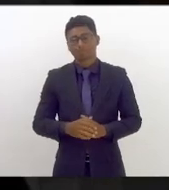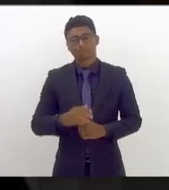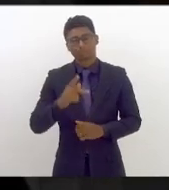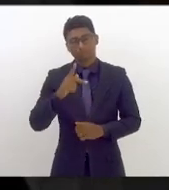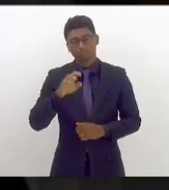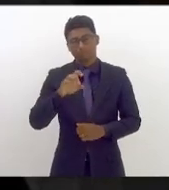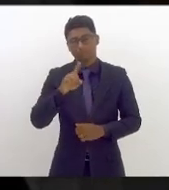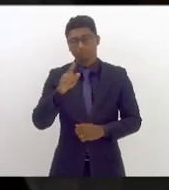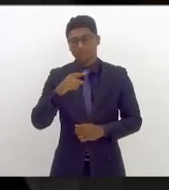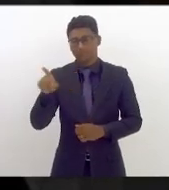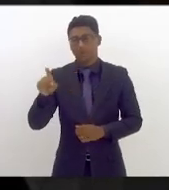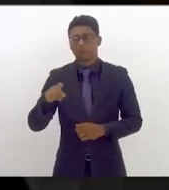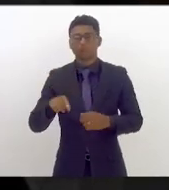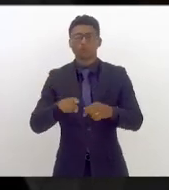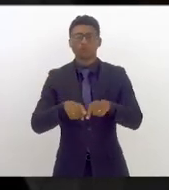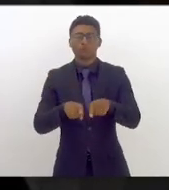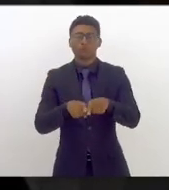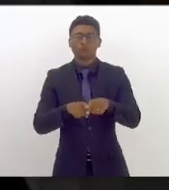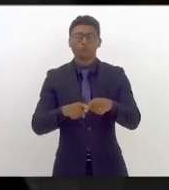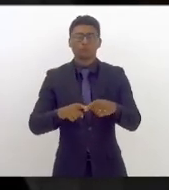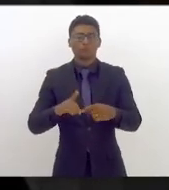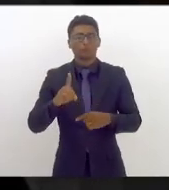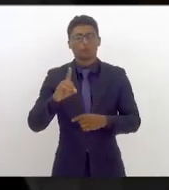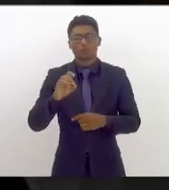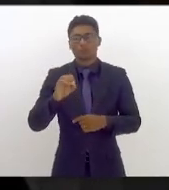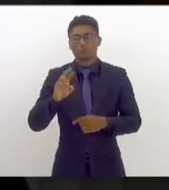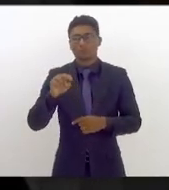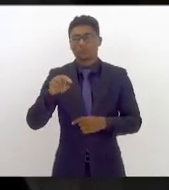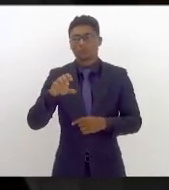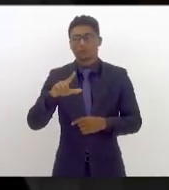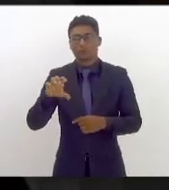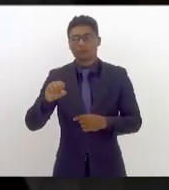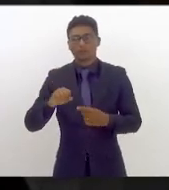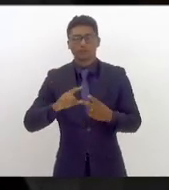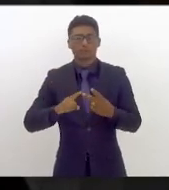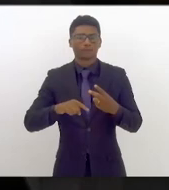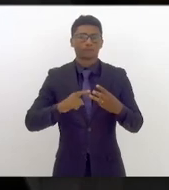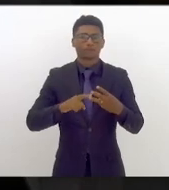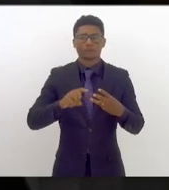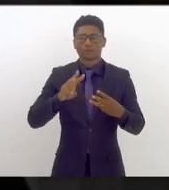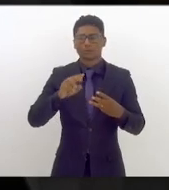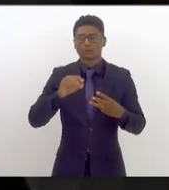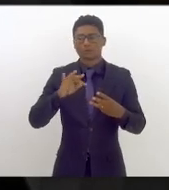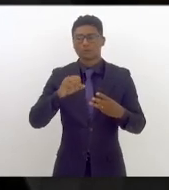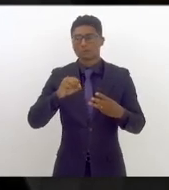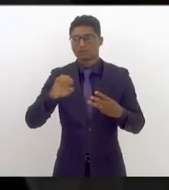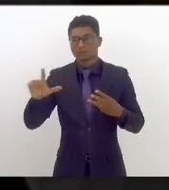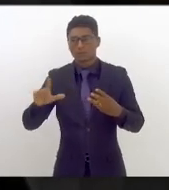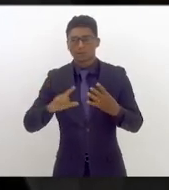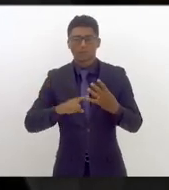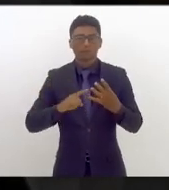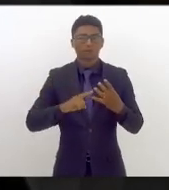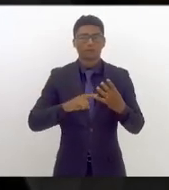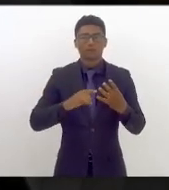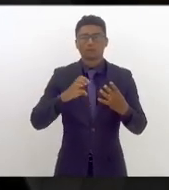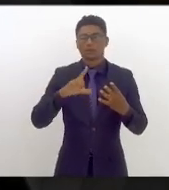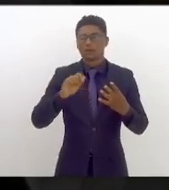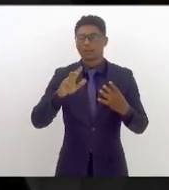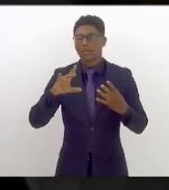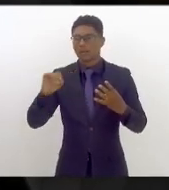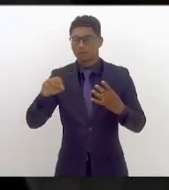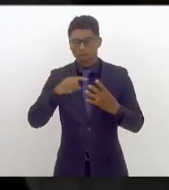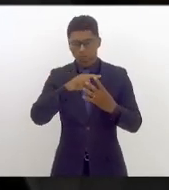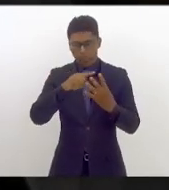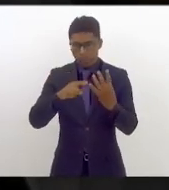Pezão, nem no governo interino de Dornelles, nem no governo de Witzel, nem no governo de Cláudio Castro, nós conseguimos ter, por